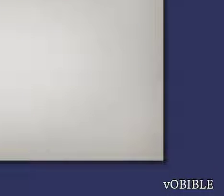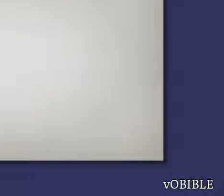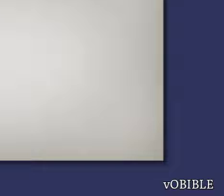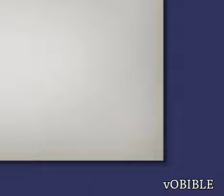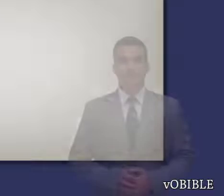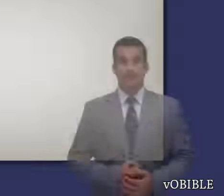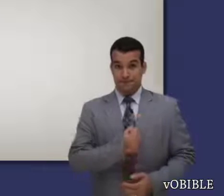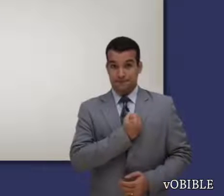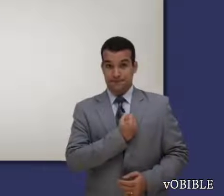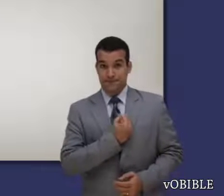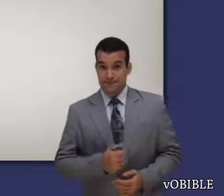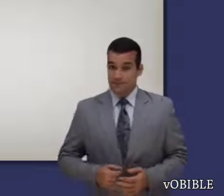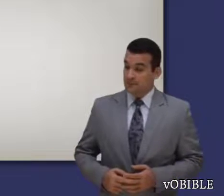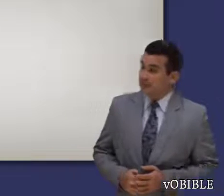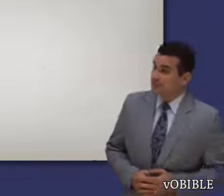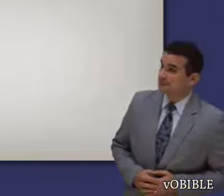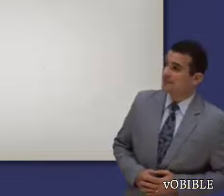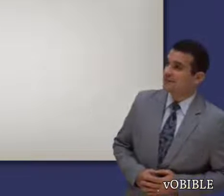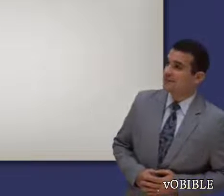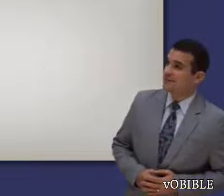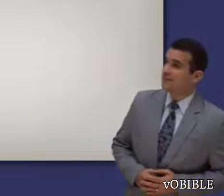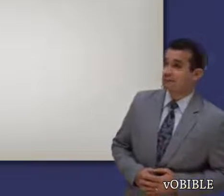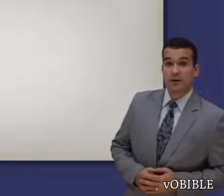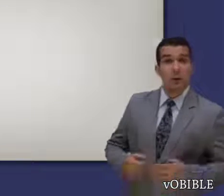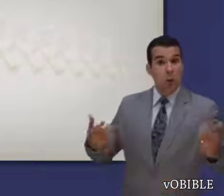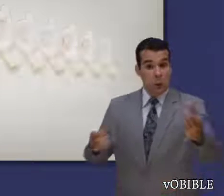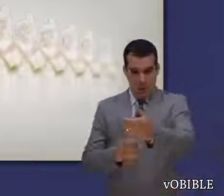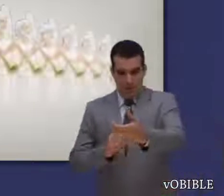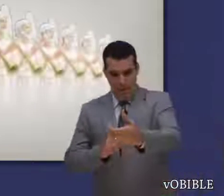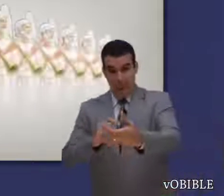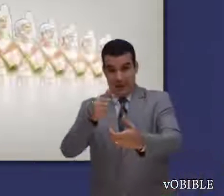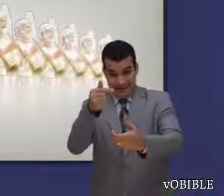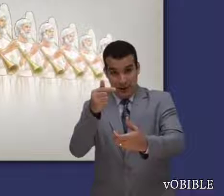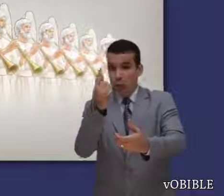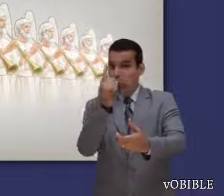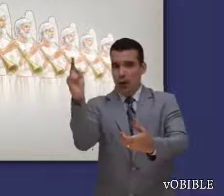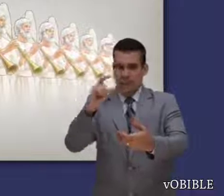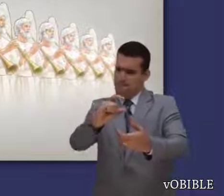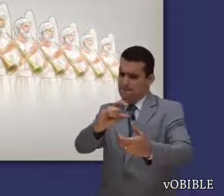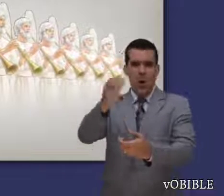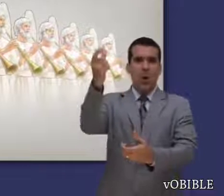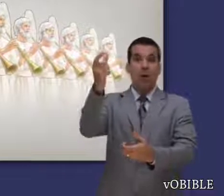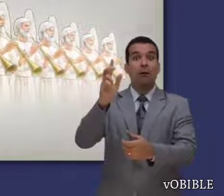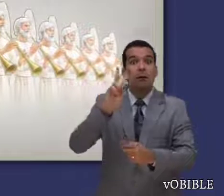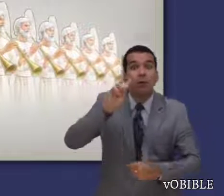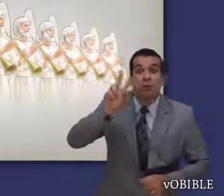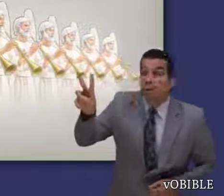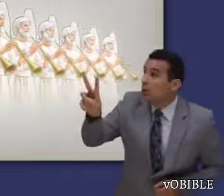Nos capítulos 8 e 9, o Cordeiro abre o 7º selo. João vê 7 anjos com 7